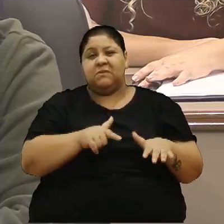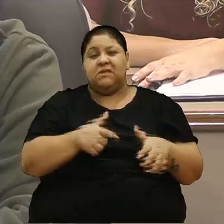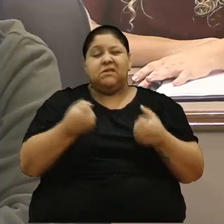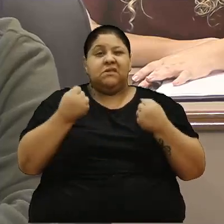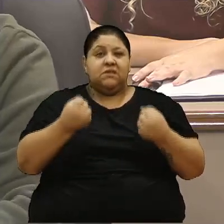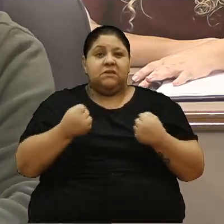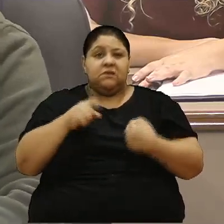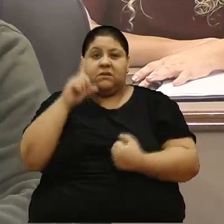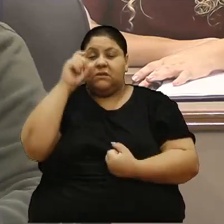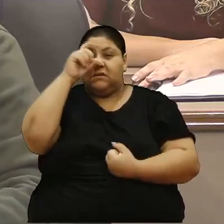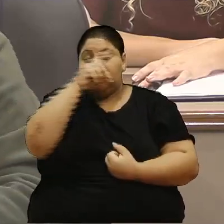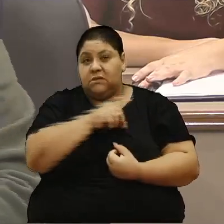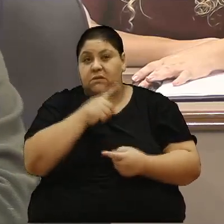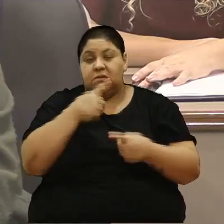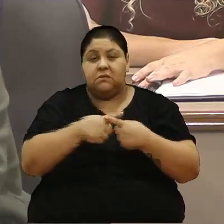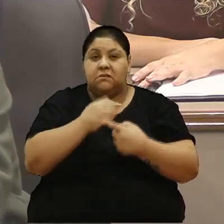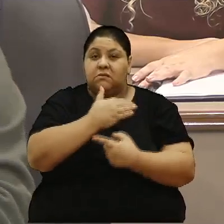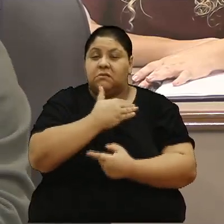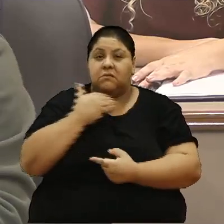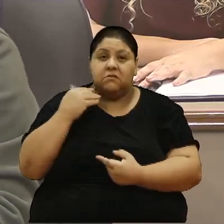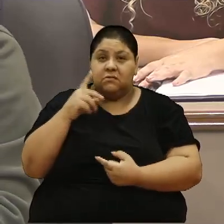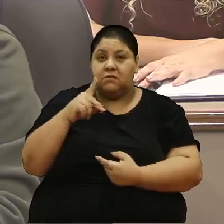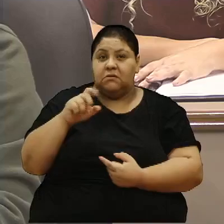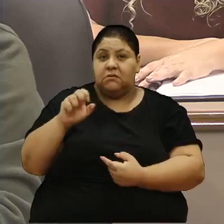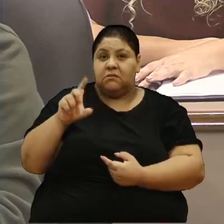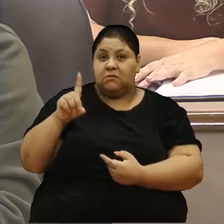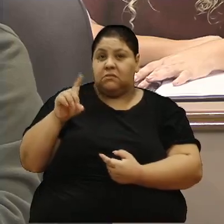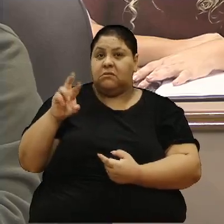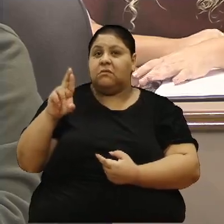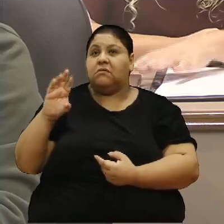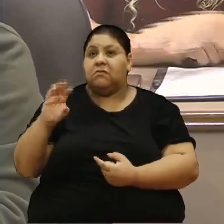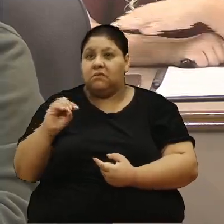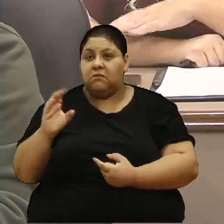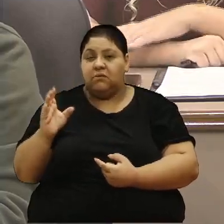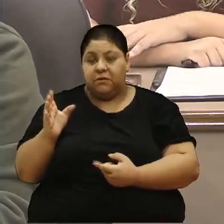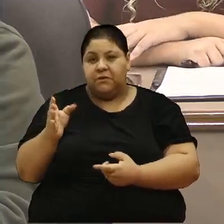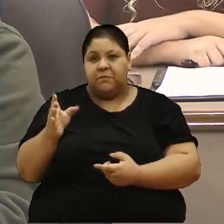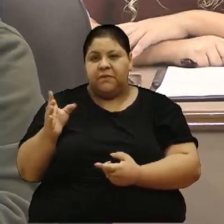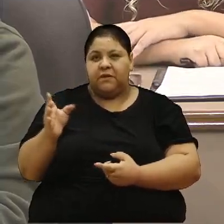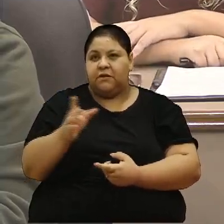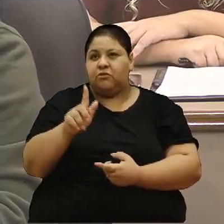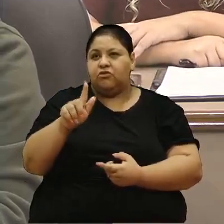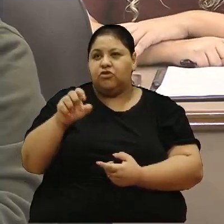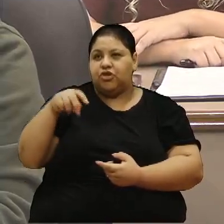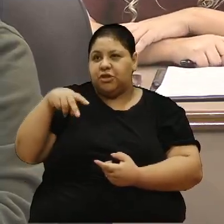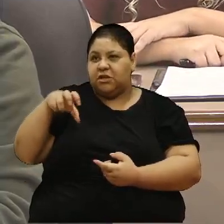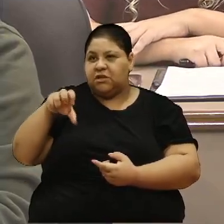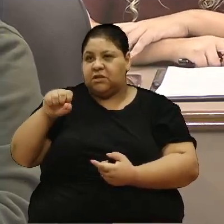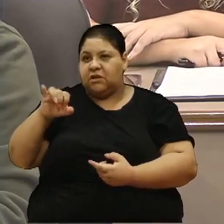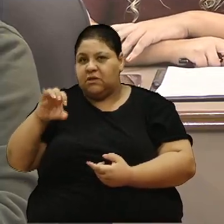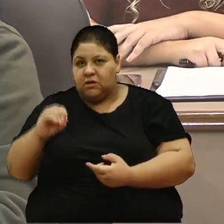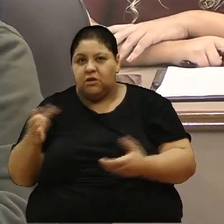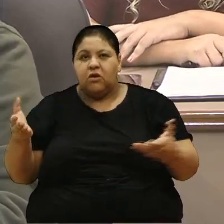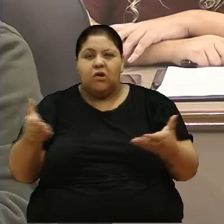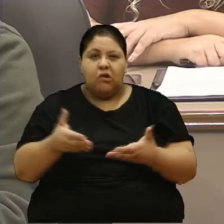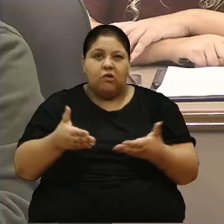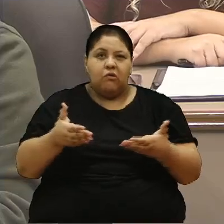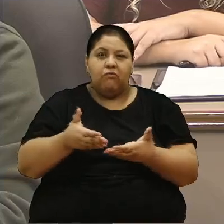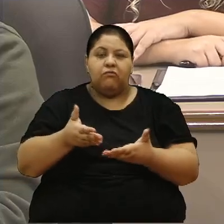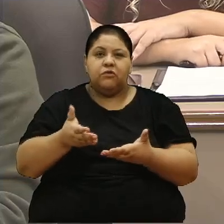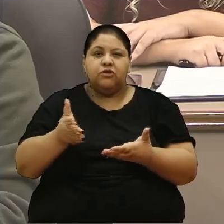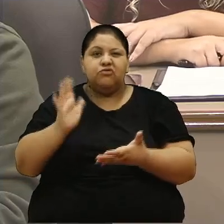trágica, né? Pelo passamento do senhor Pedro Genésio Almeida da Silva, o Genésio, né? Então, nos despedimos do